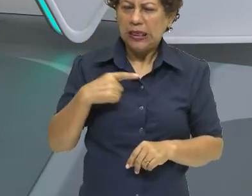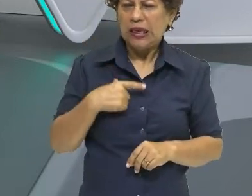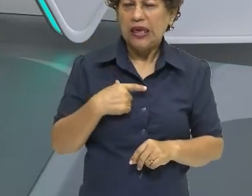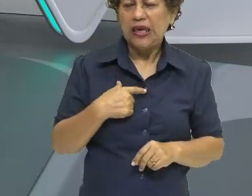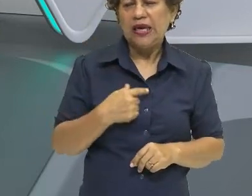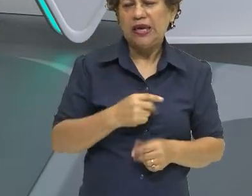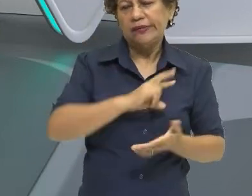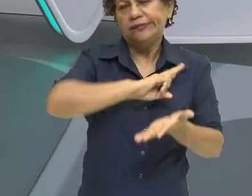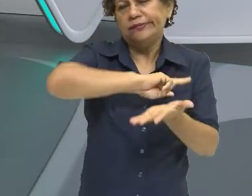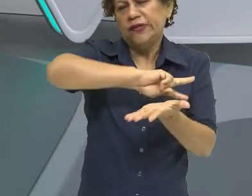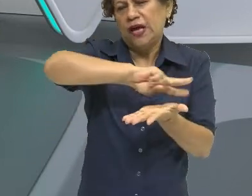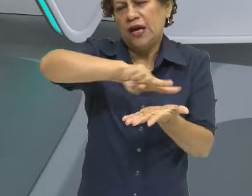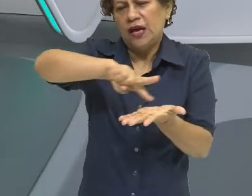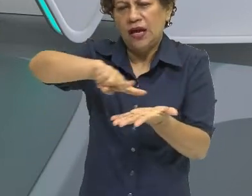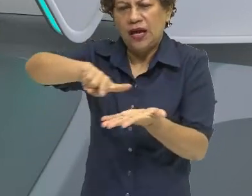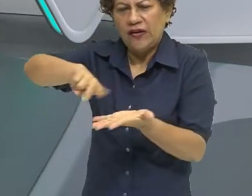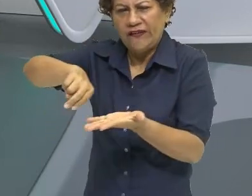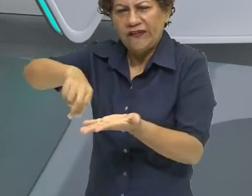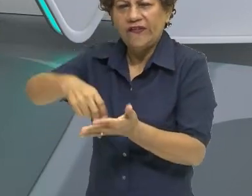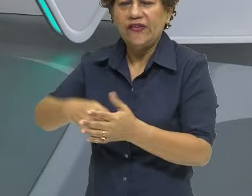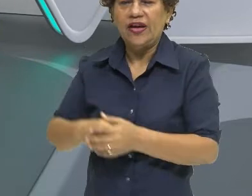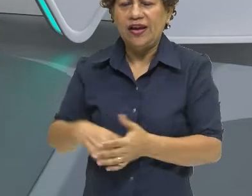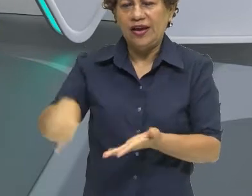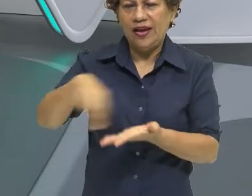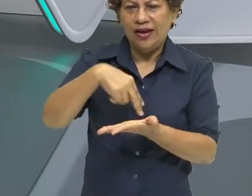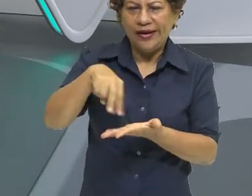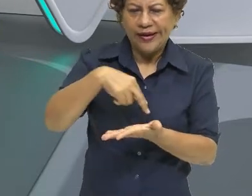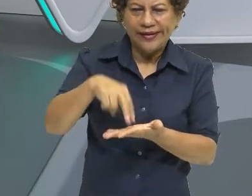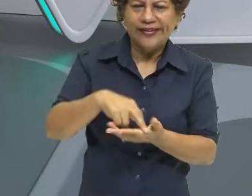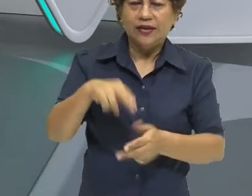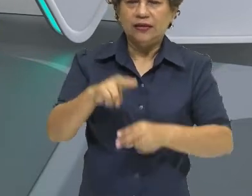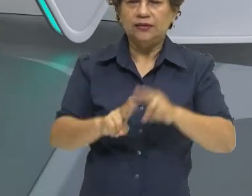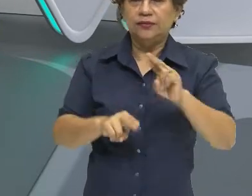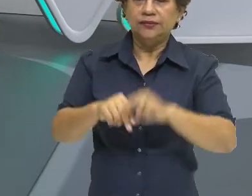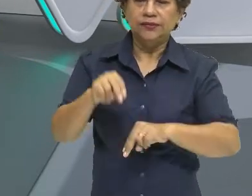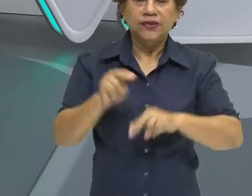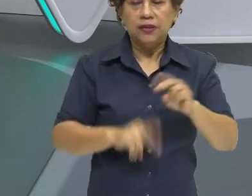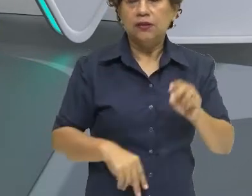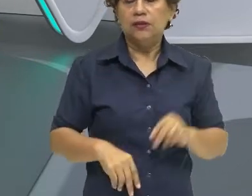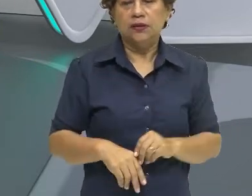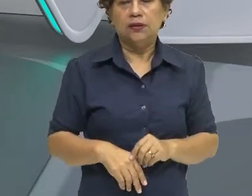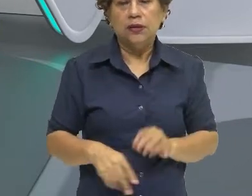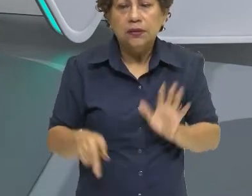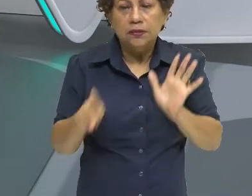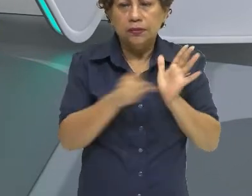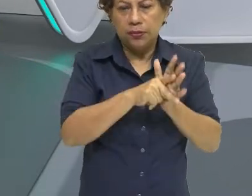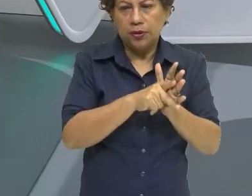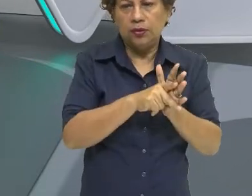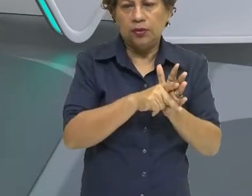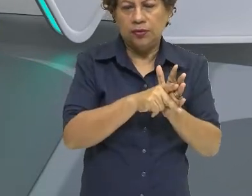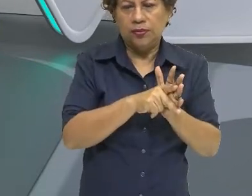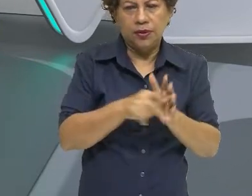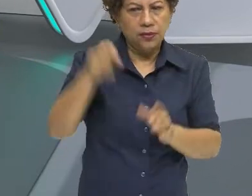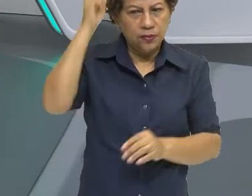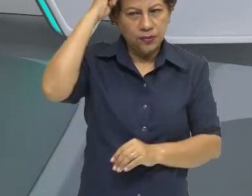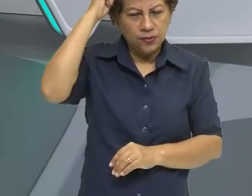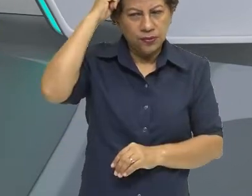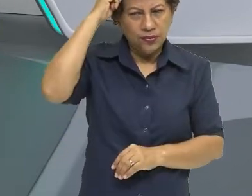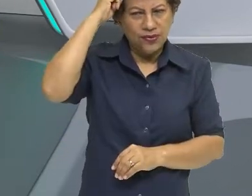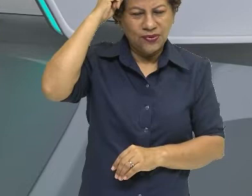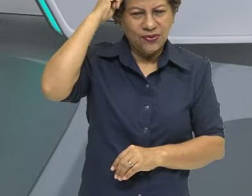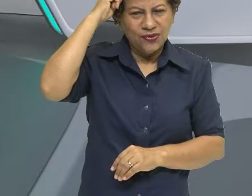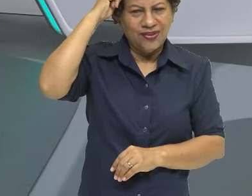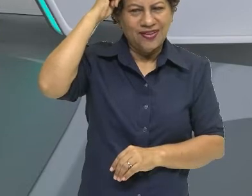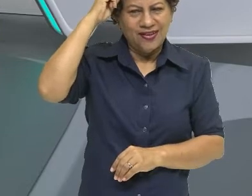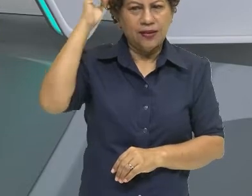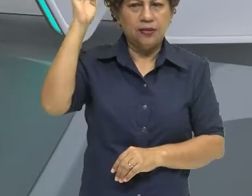tem fogueira, né? Então, é um elemento típico da cultura brasileira. No mês de junho,